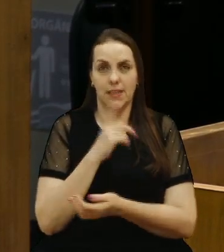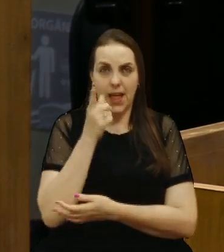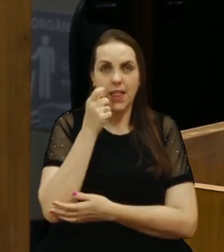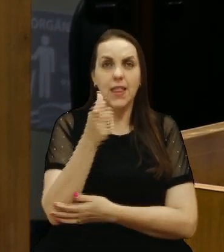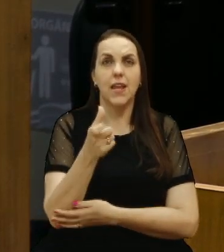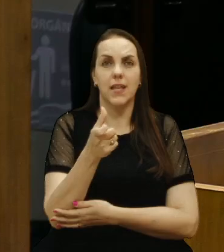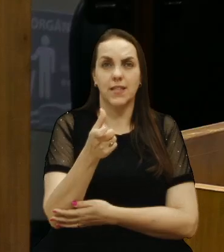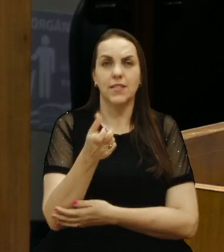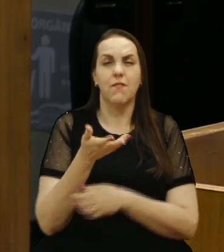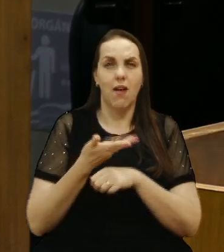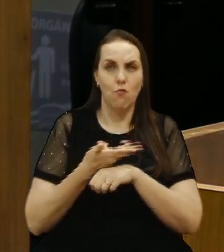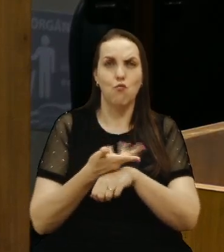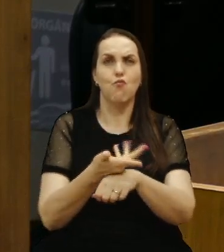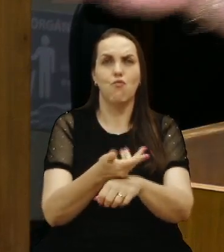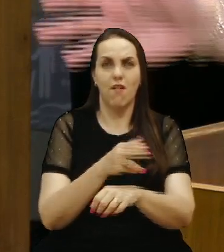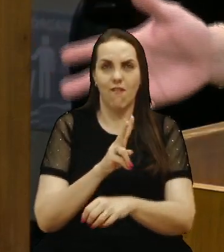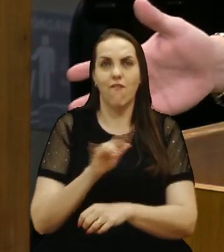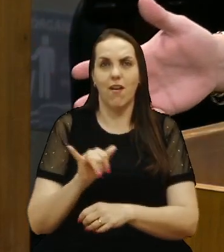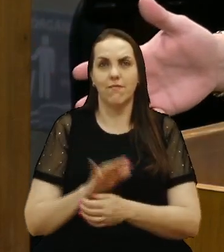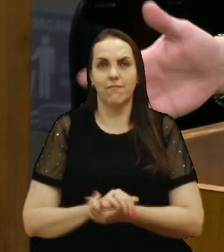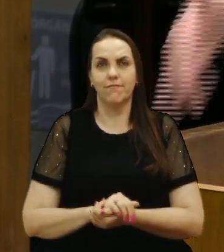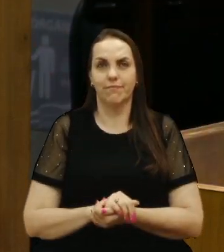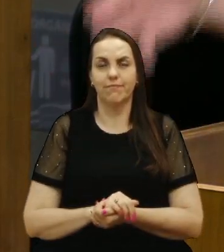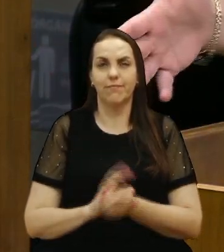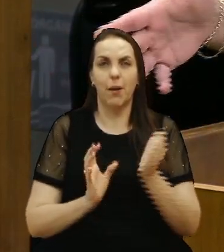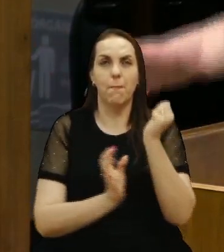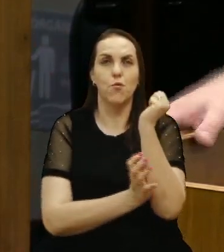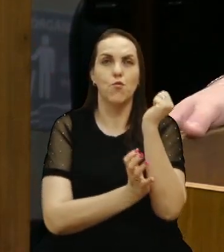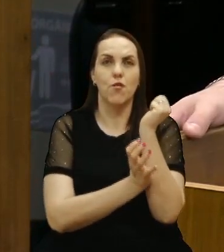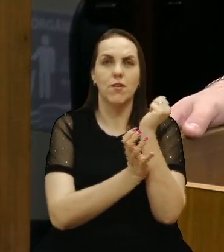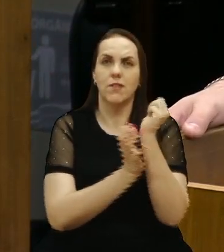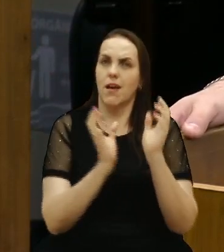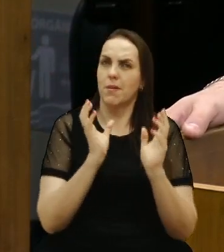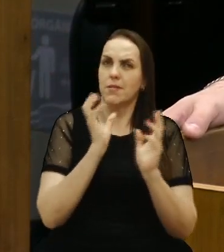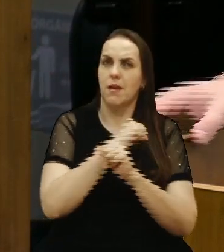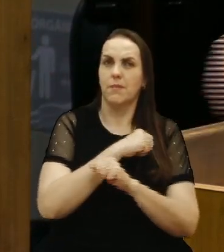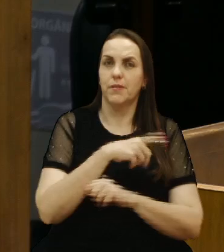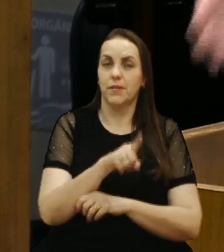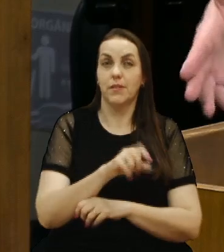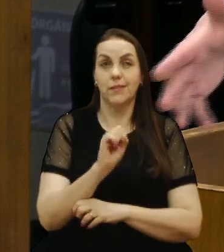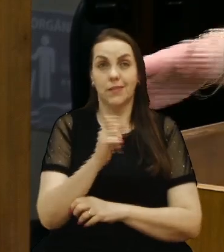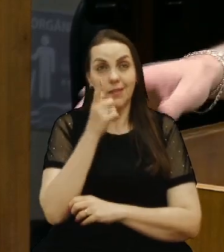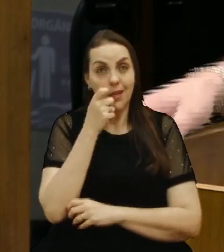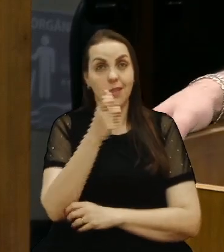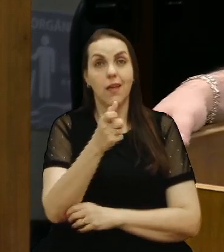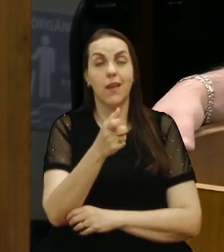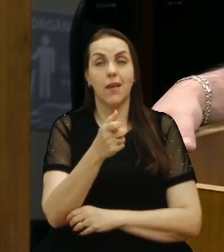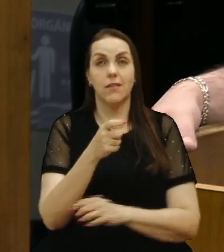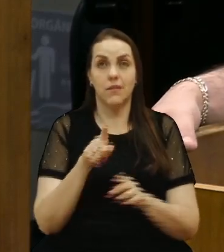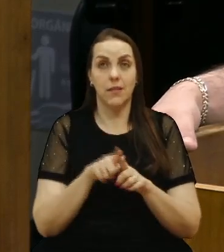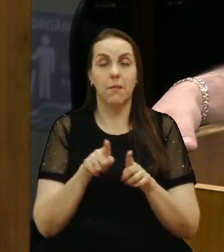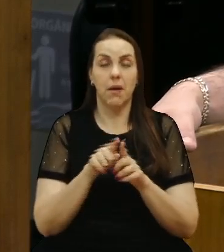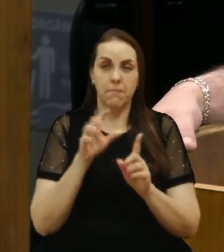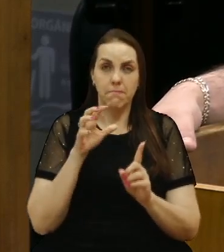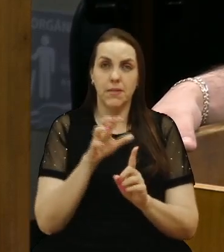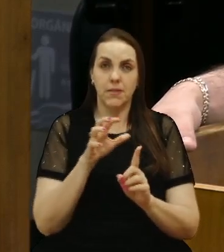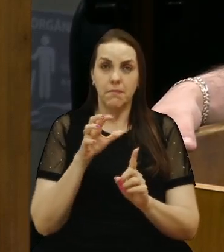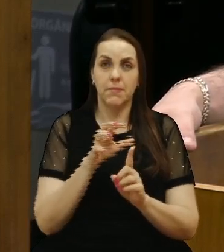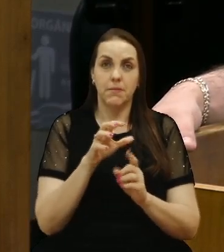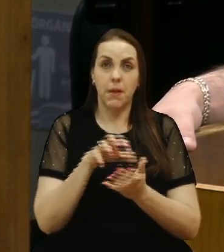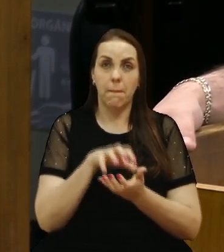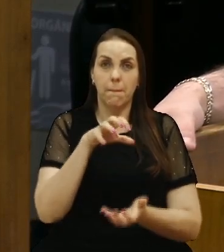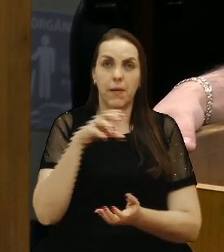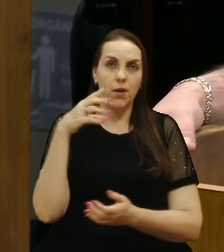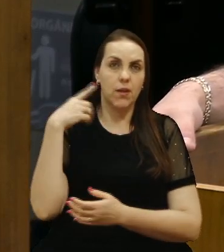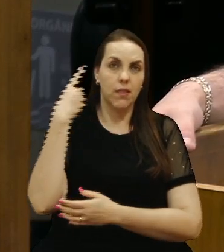interesse, a agilidade da chamada burocracia. Se tem interesse, então, e se tem a pressão da maioria dos deputados para que